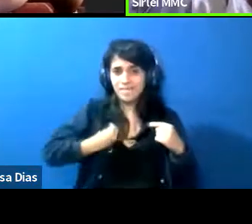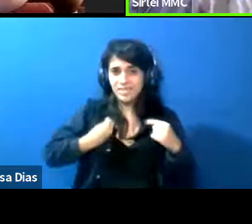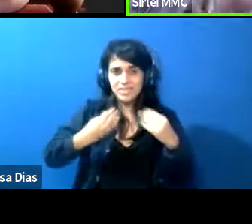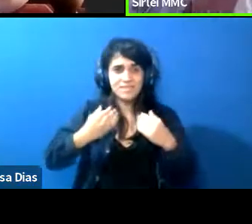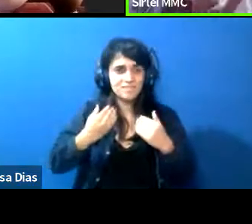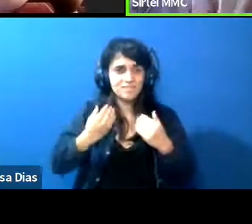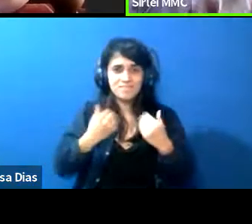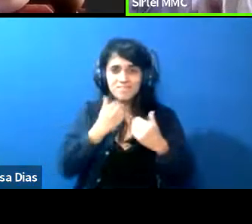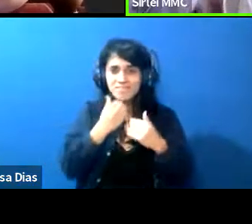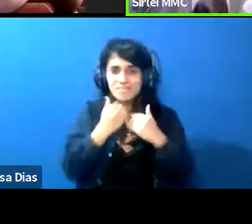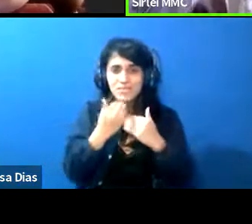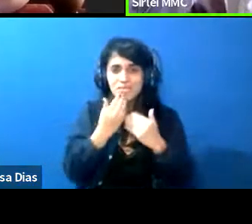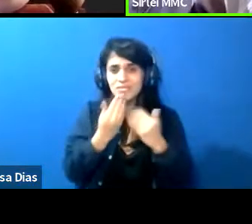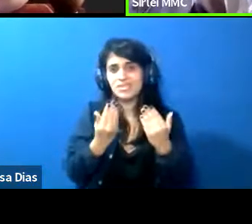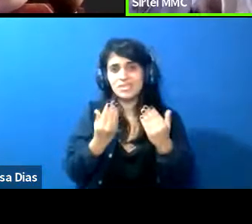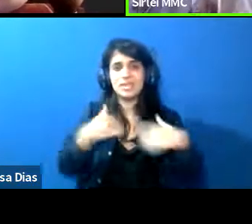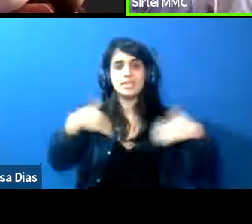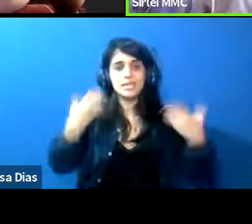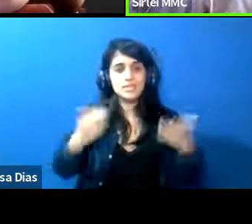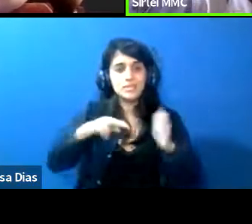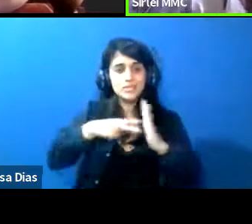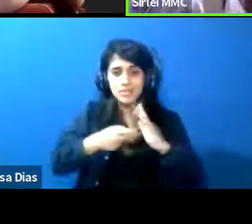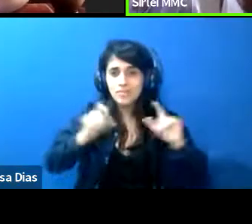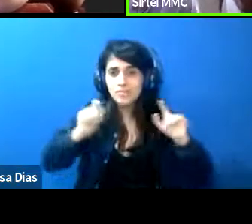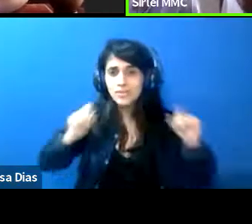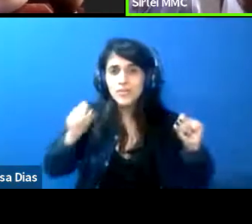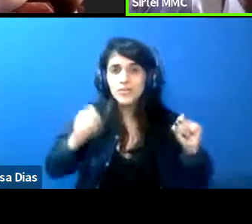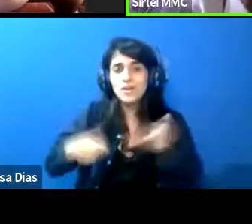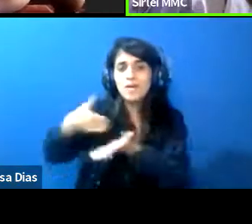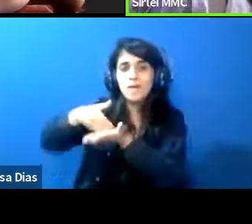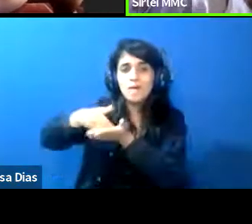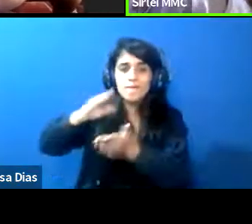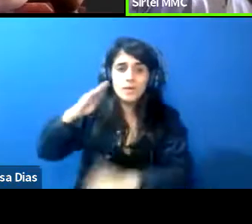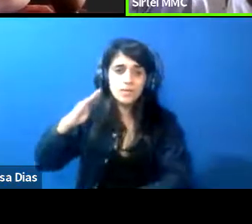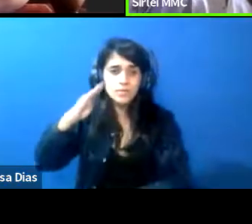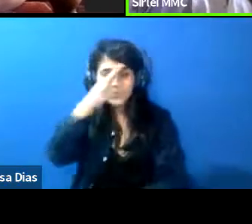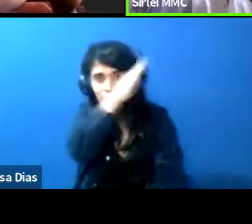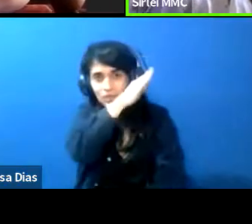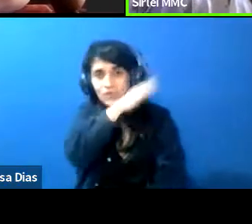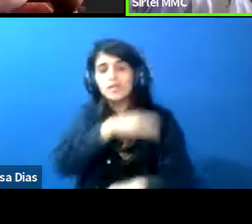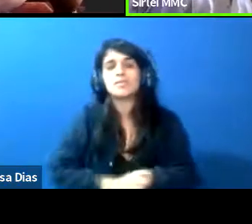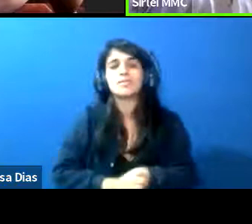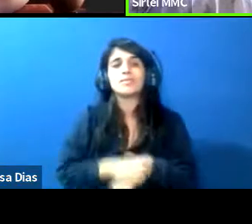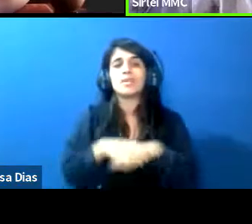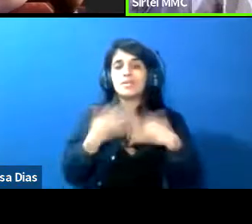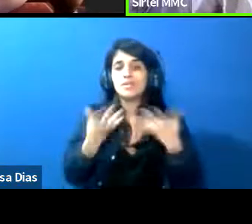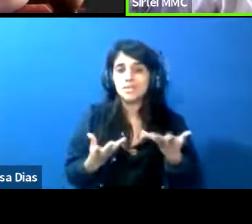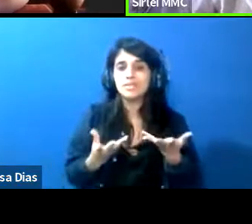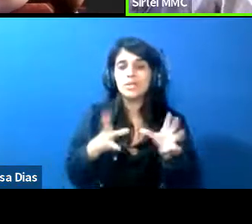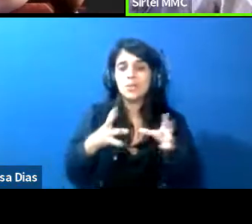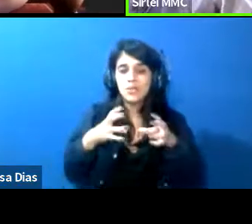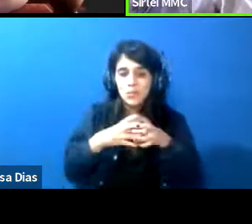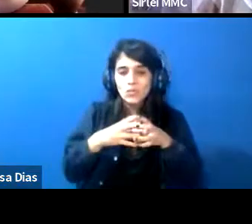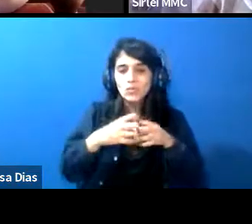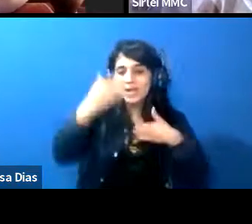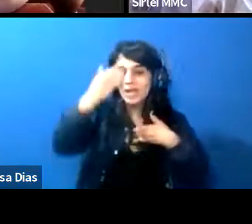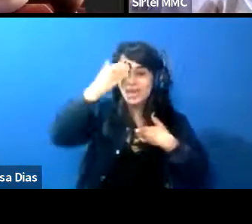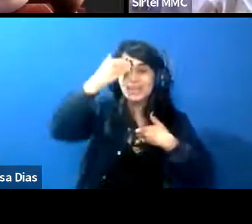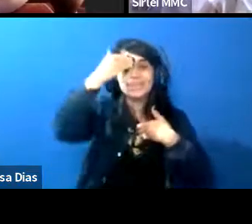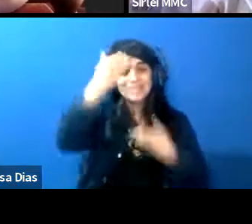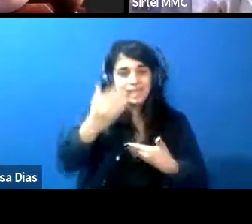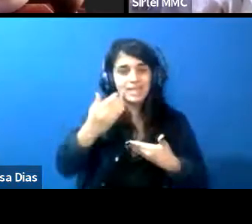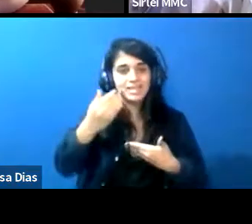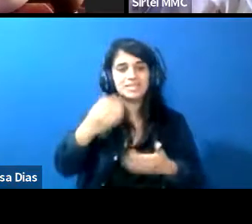Bolsonaro. Grande abraço em nome das camponesas e do MMC do Brasil.